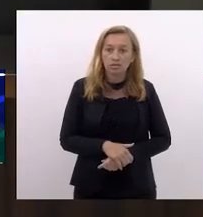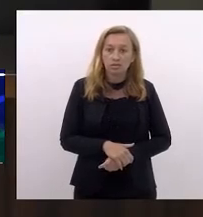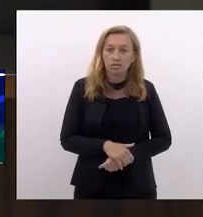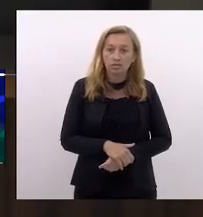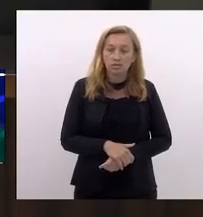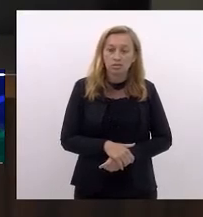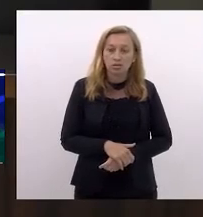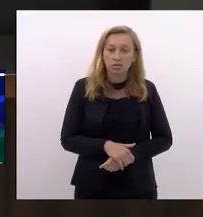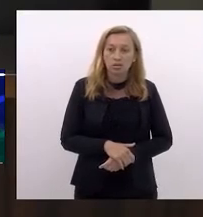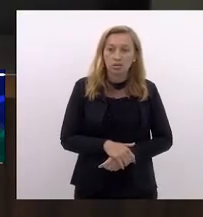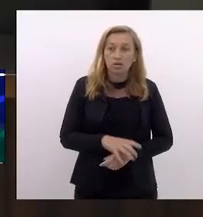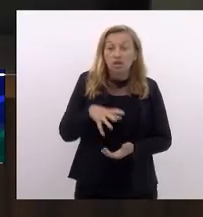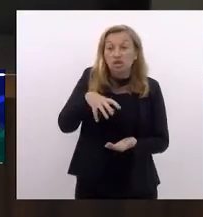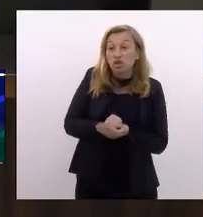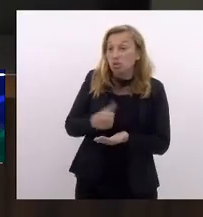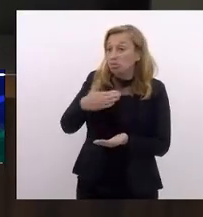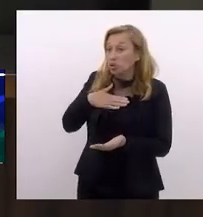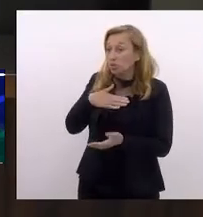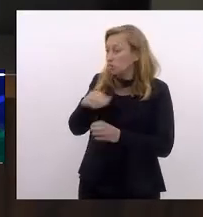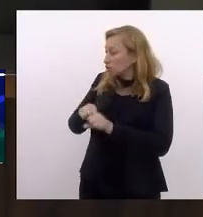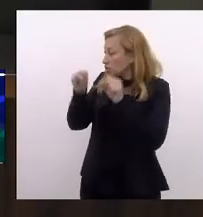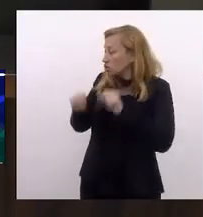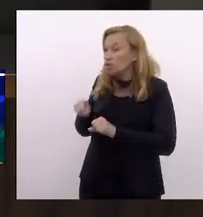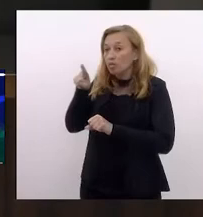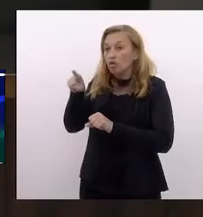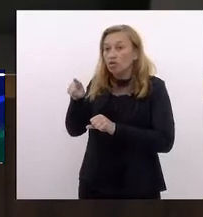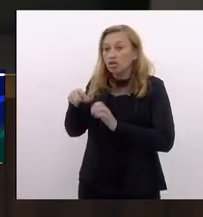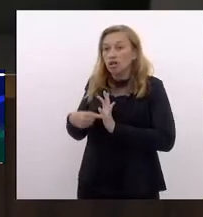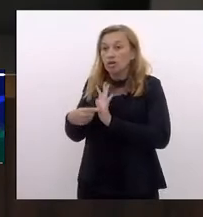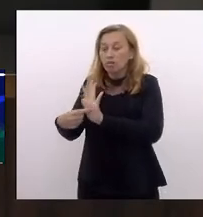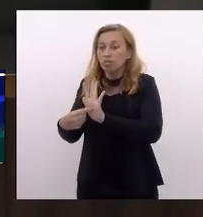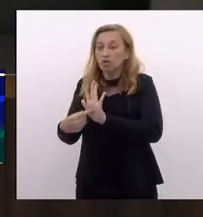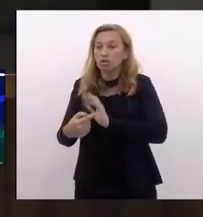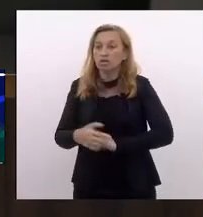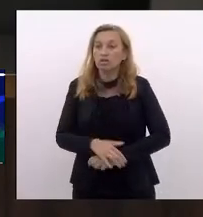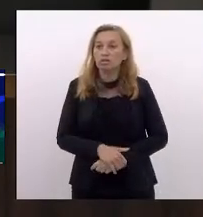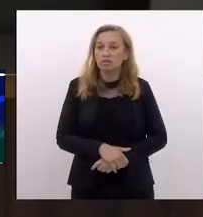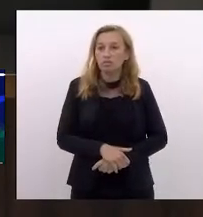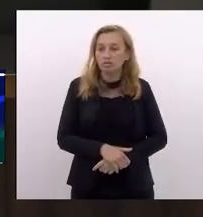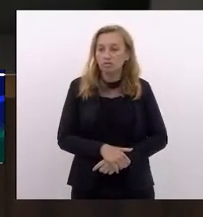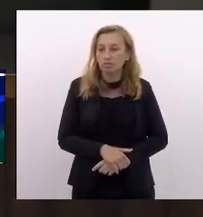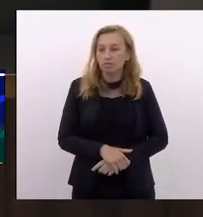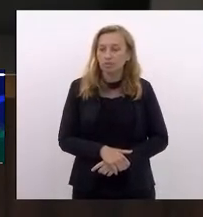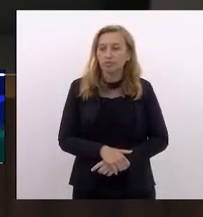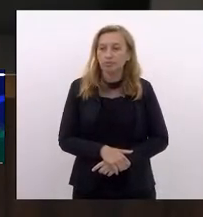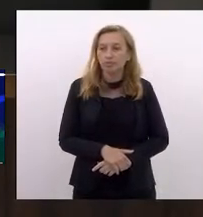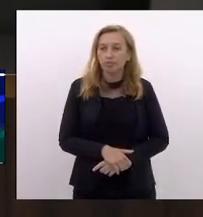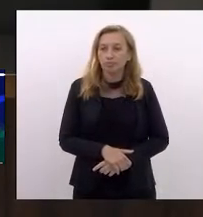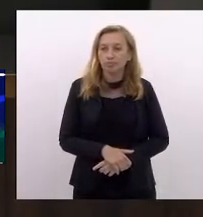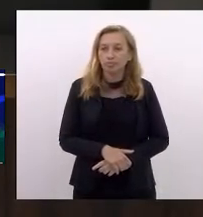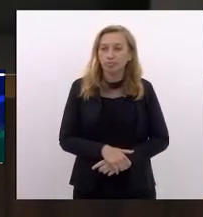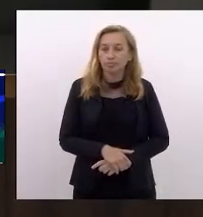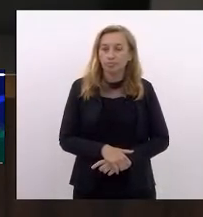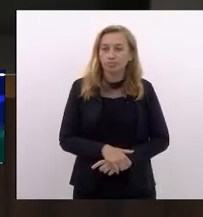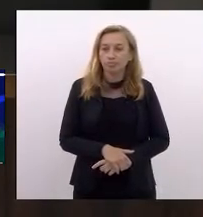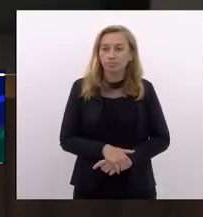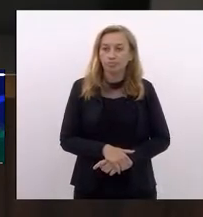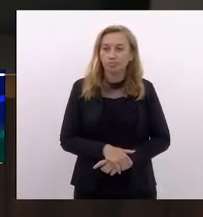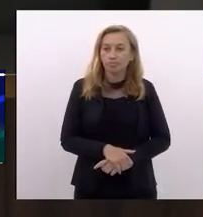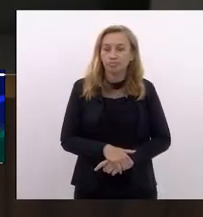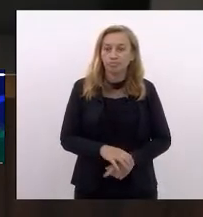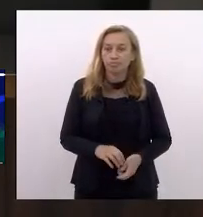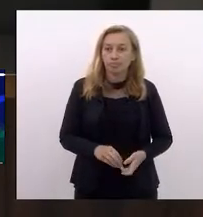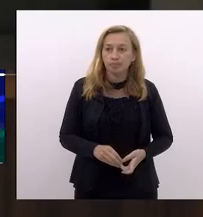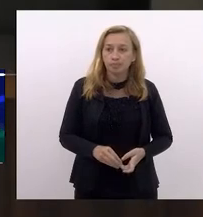e não existe é o melhor pelo sistema já está na tela e não